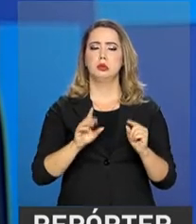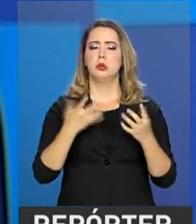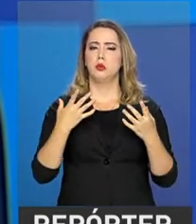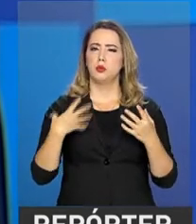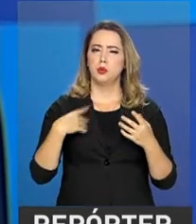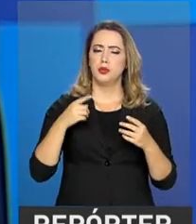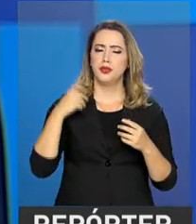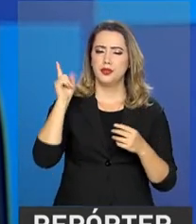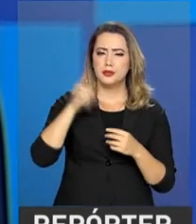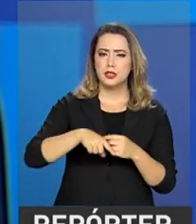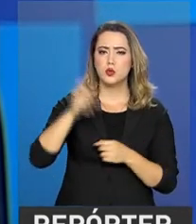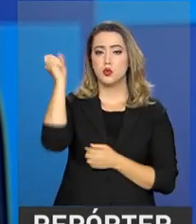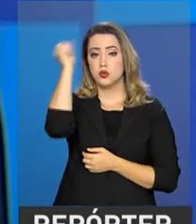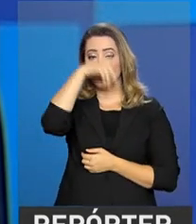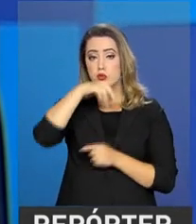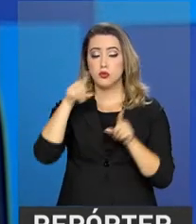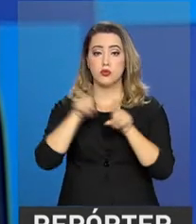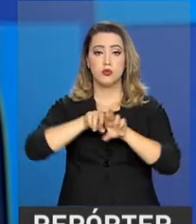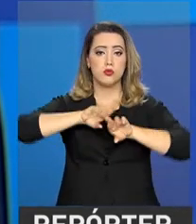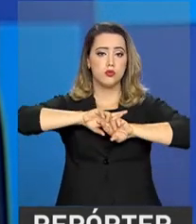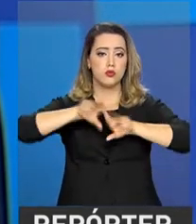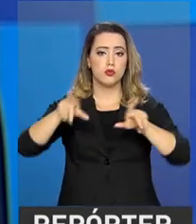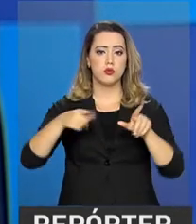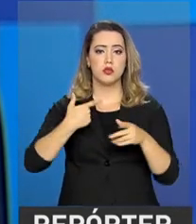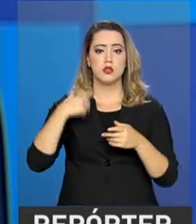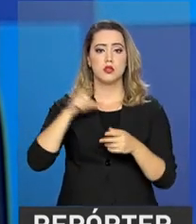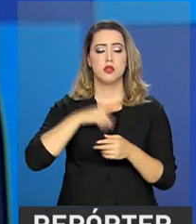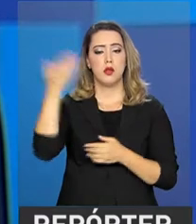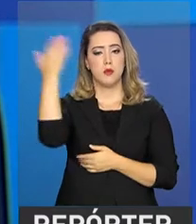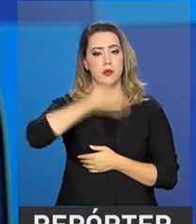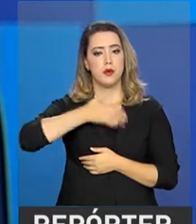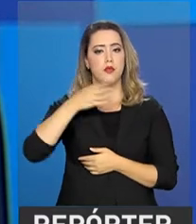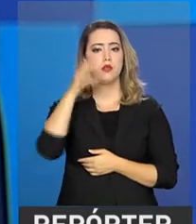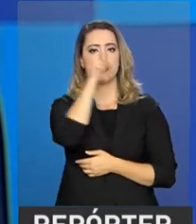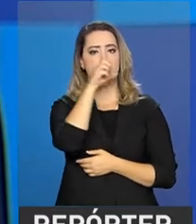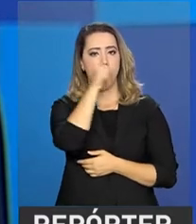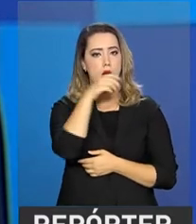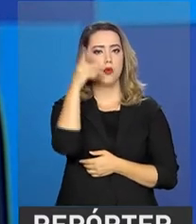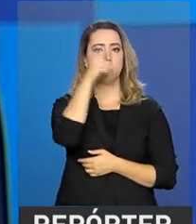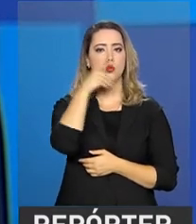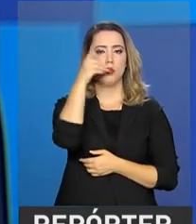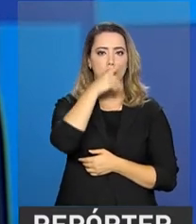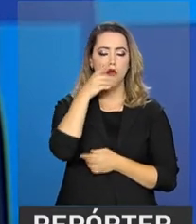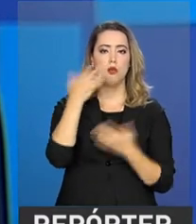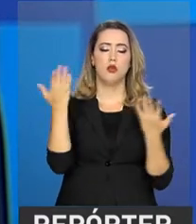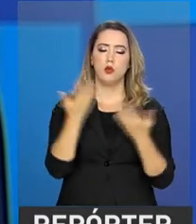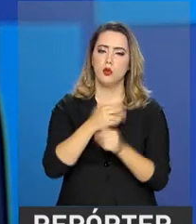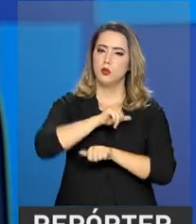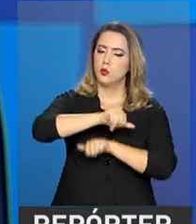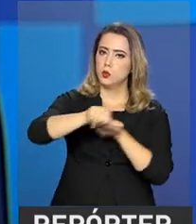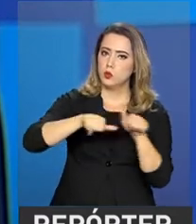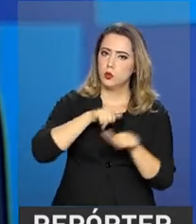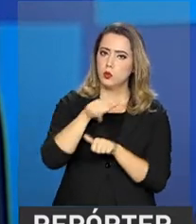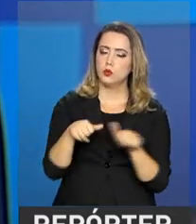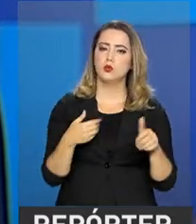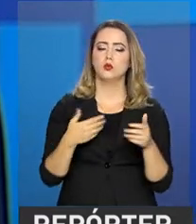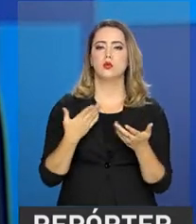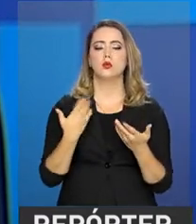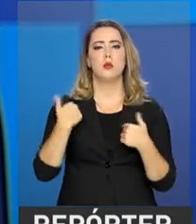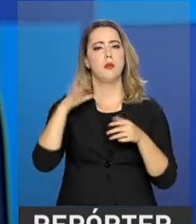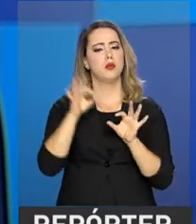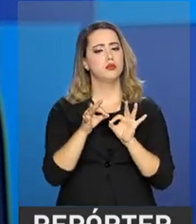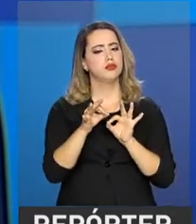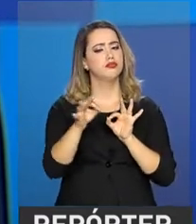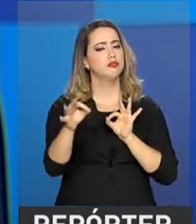onde se tinha é o exame aplicado no sábado e no domingo e que agora evidentemente começa a maior